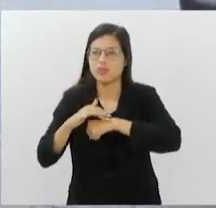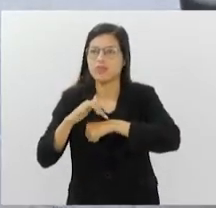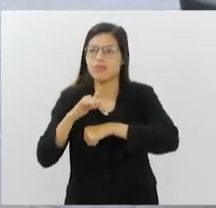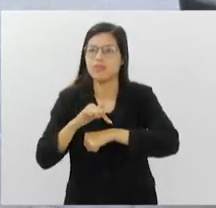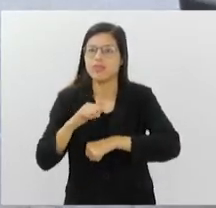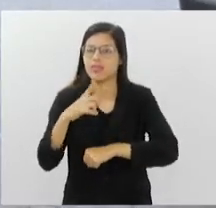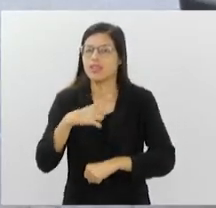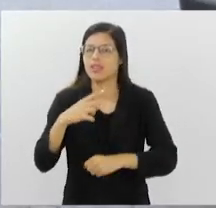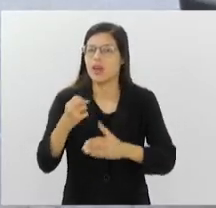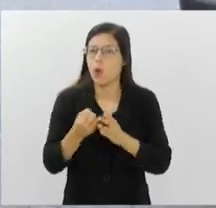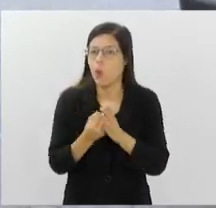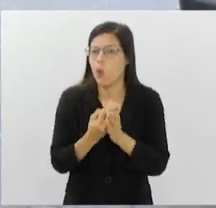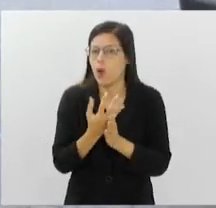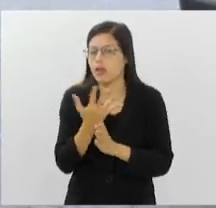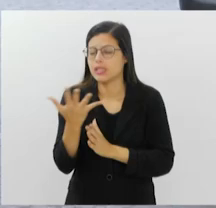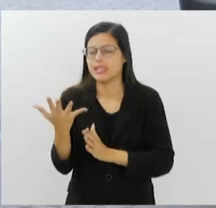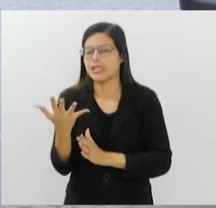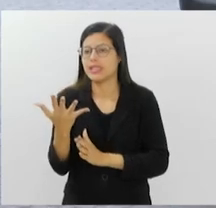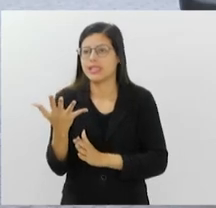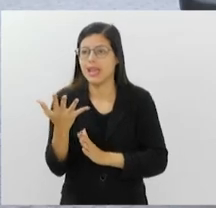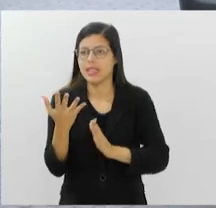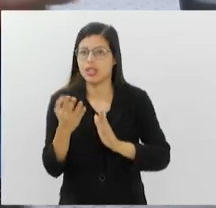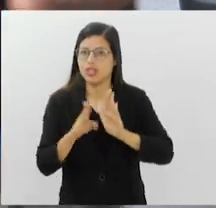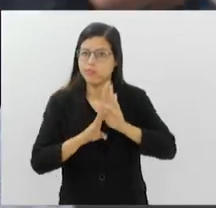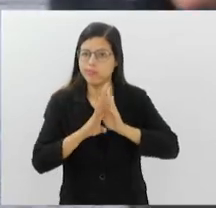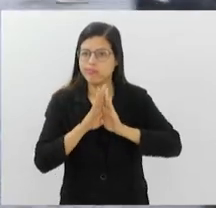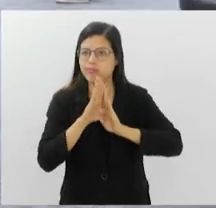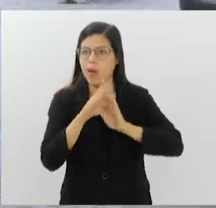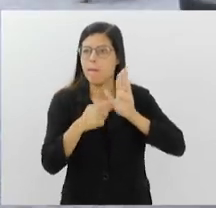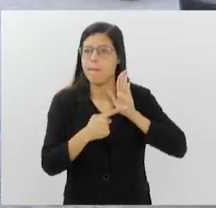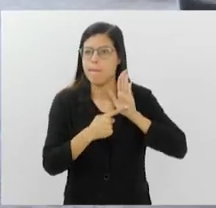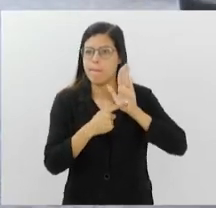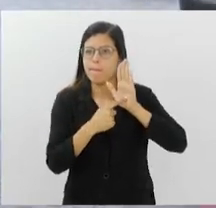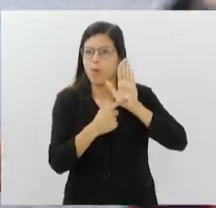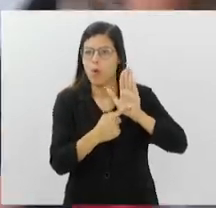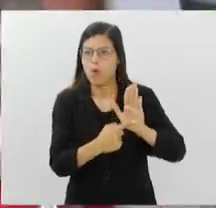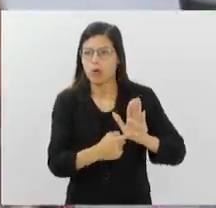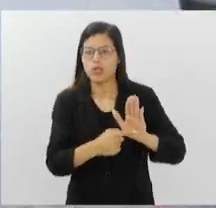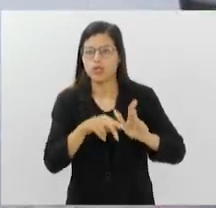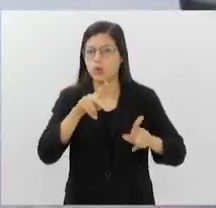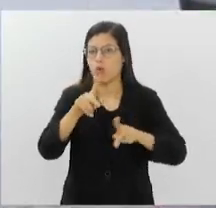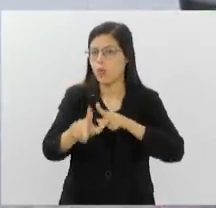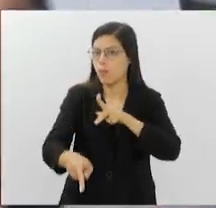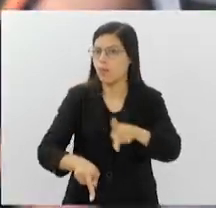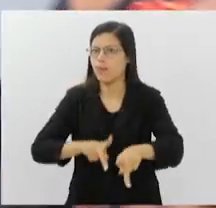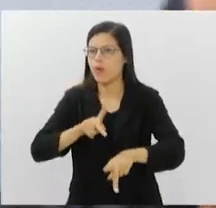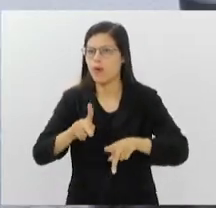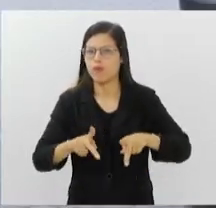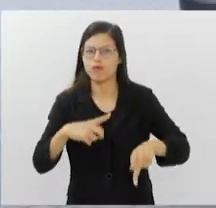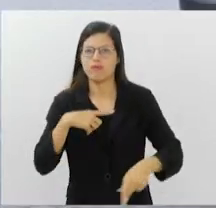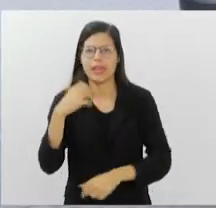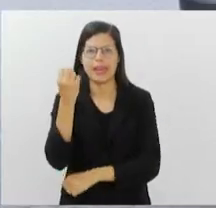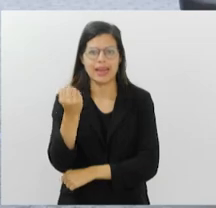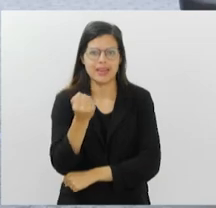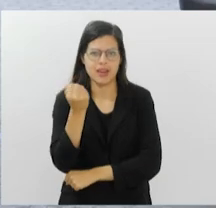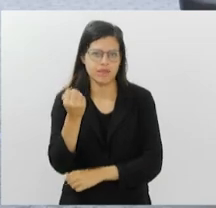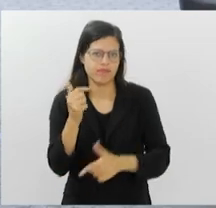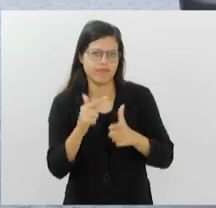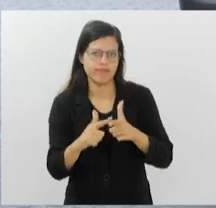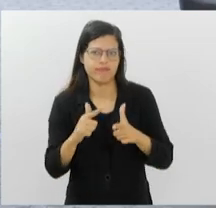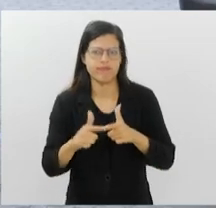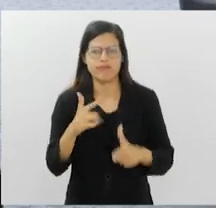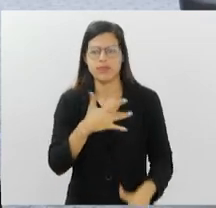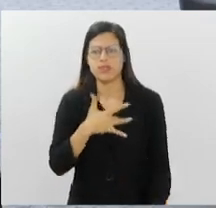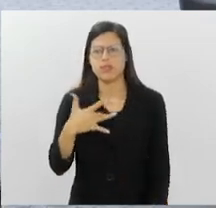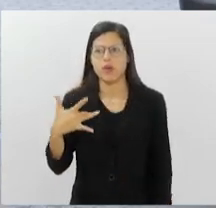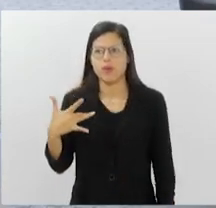de sífilis congênita, mostra que o gestor, que aquela população, tem graves problemas de saúde